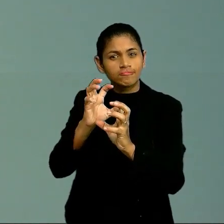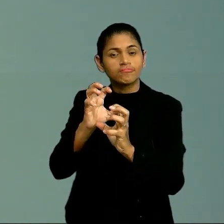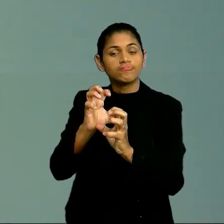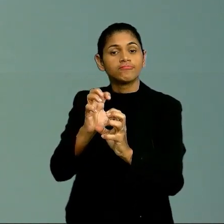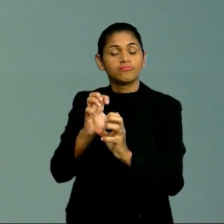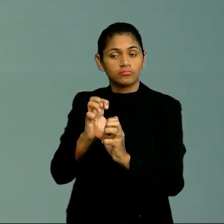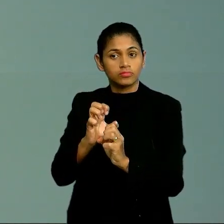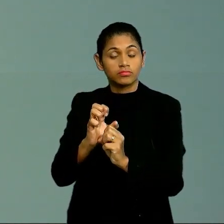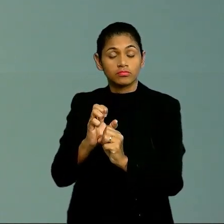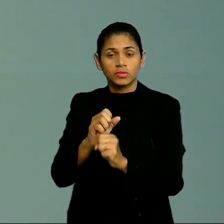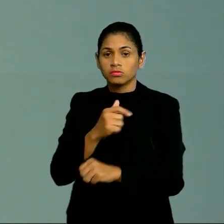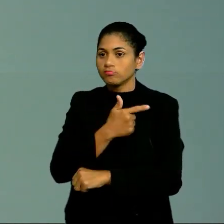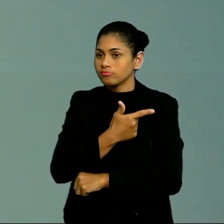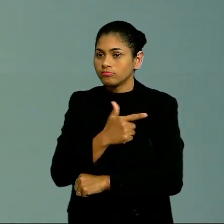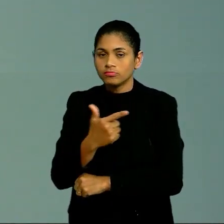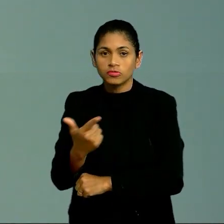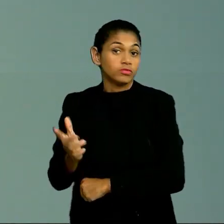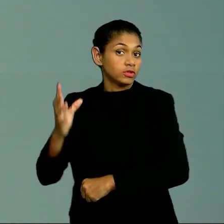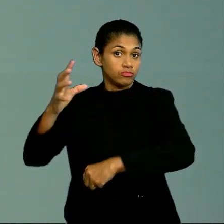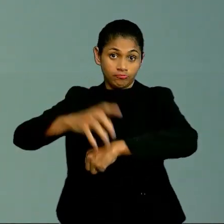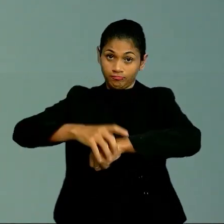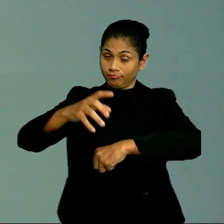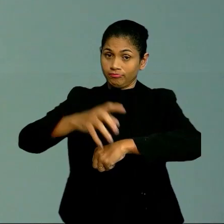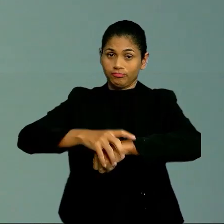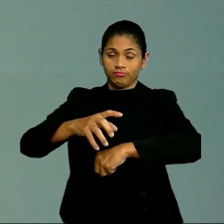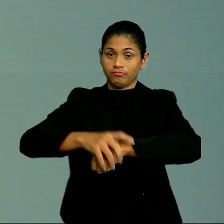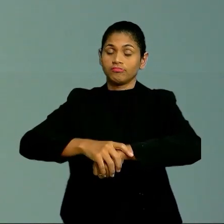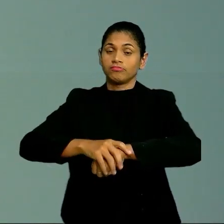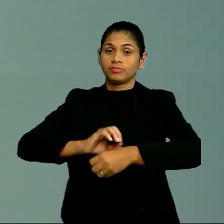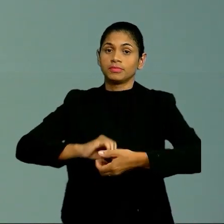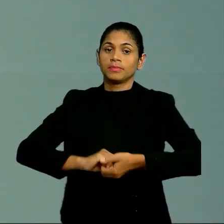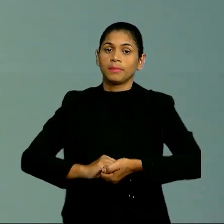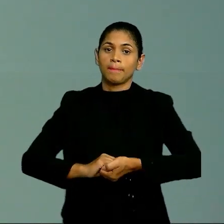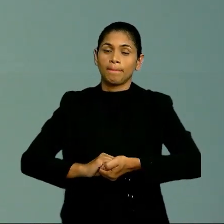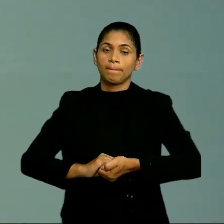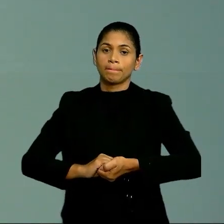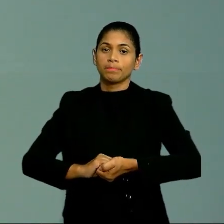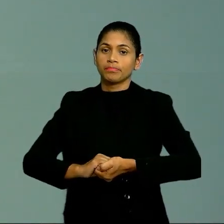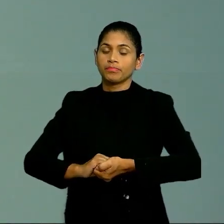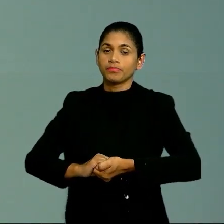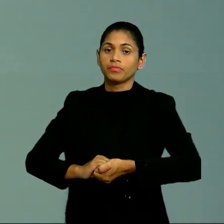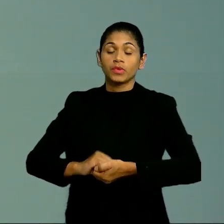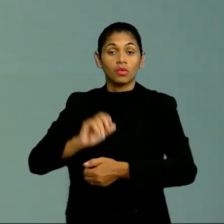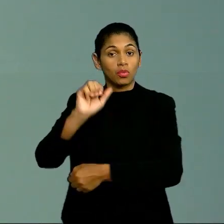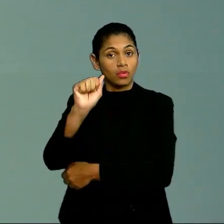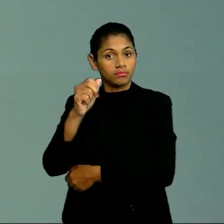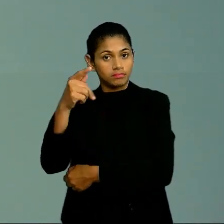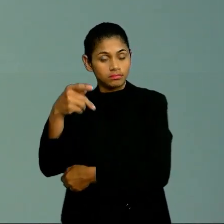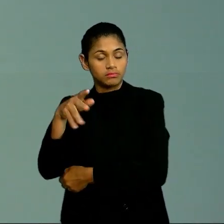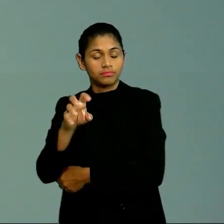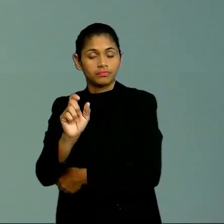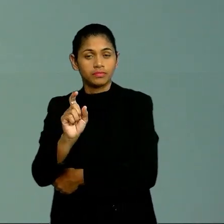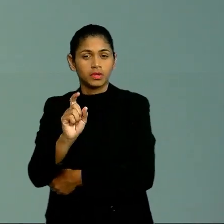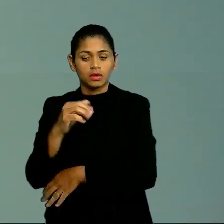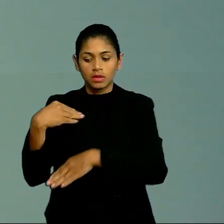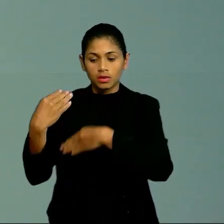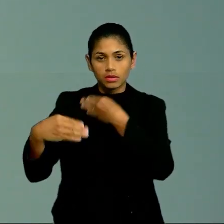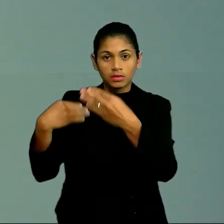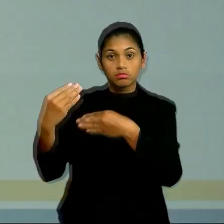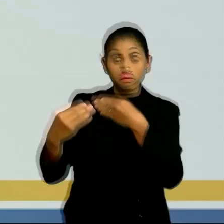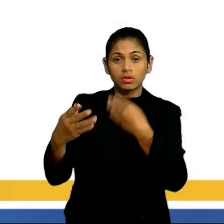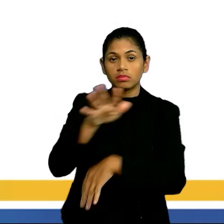ali, faz algumas funções, mas não como era antes. Inclusive, esse apêndice, ele é bem desenvolvido nos